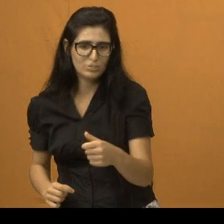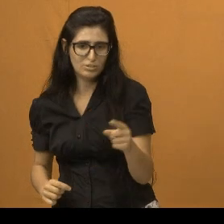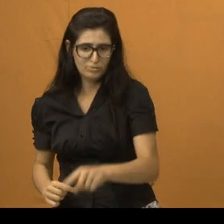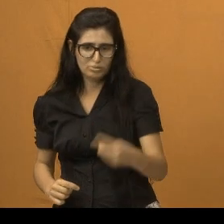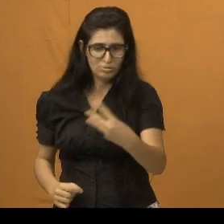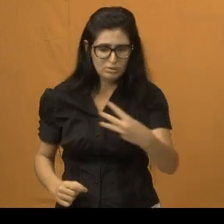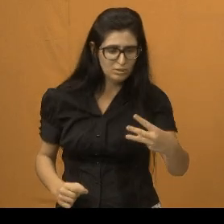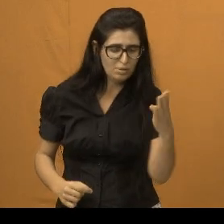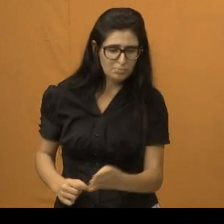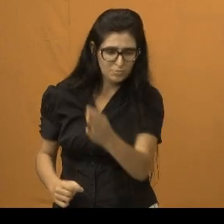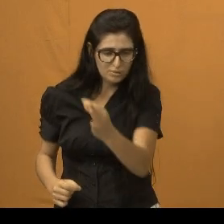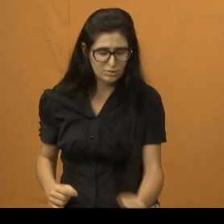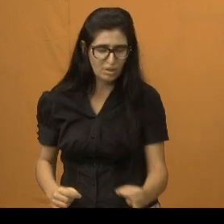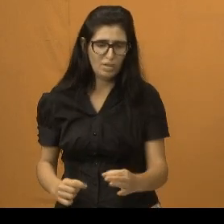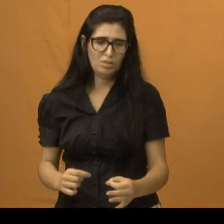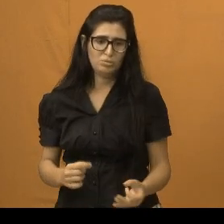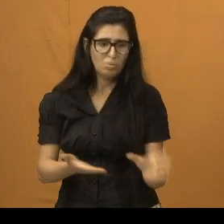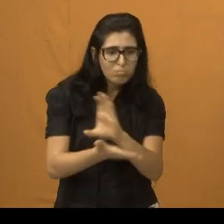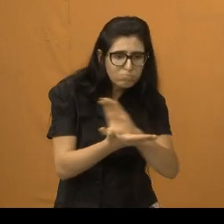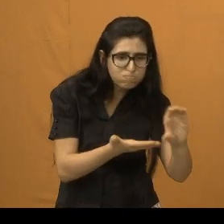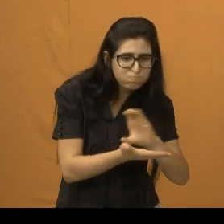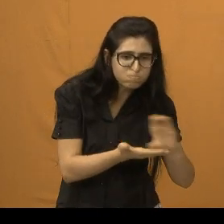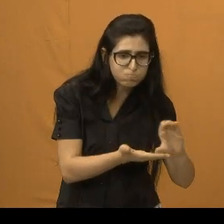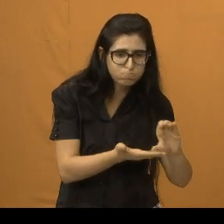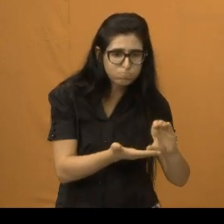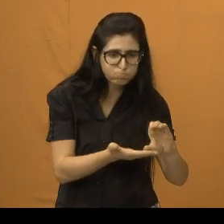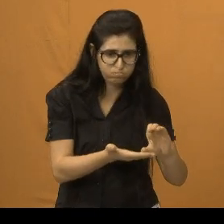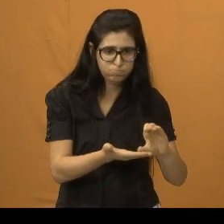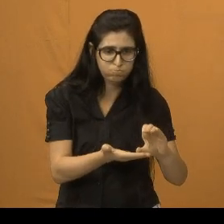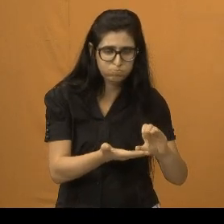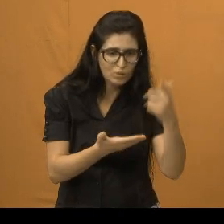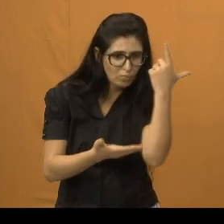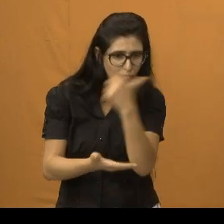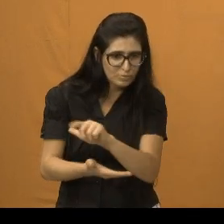11,33% da receita prevista.